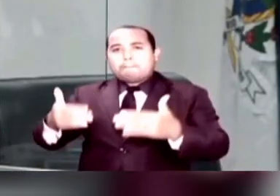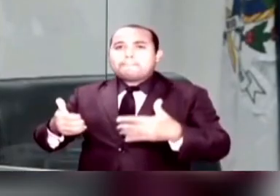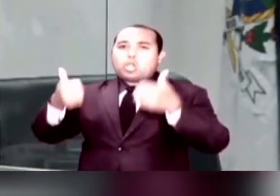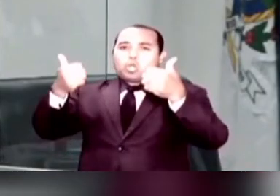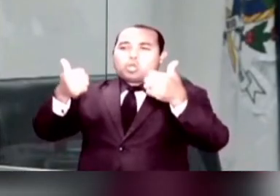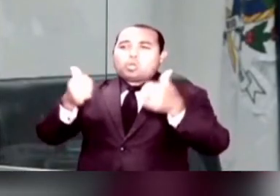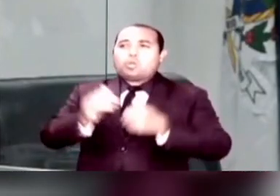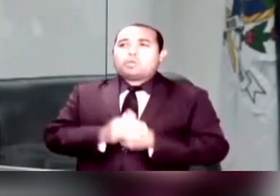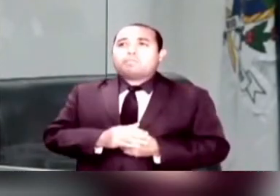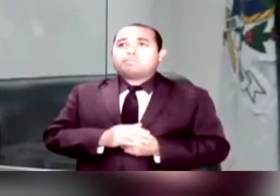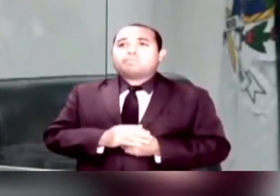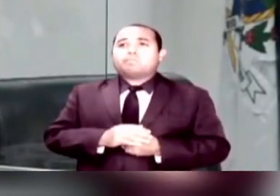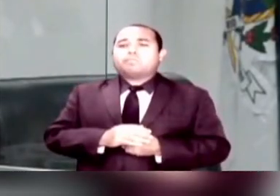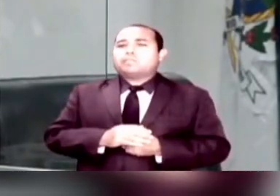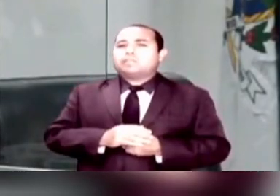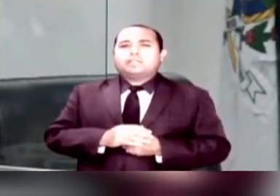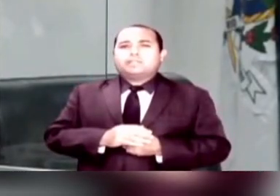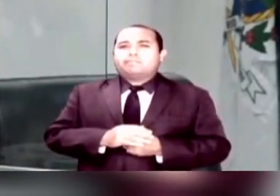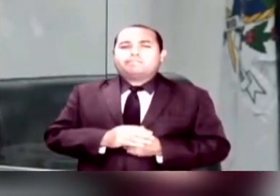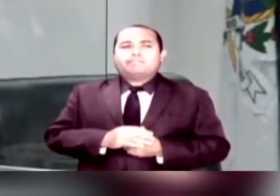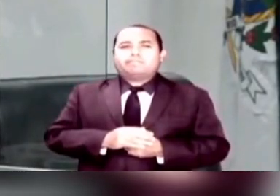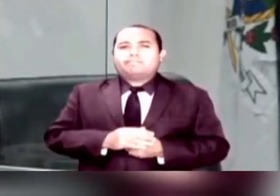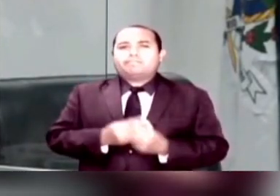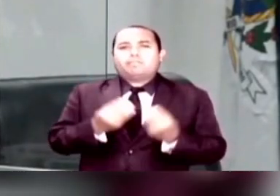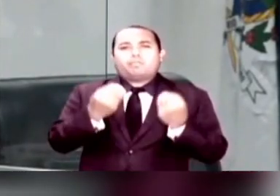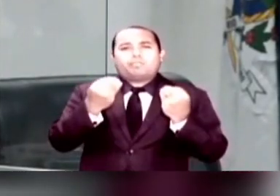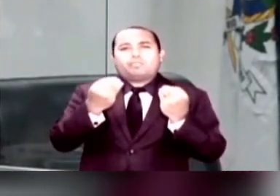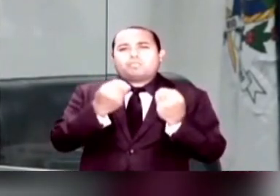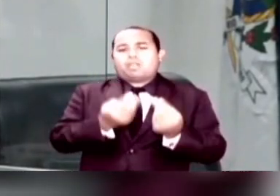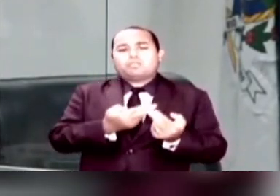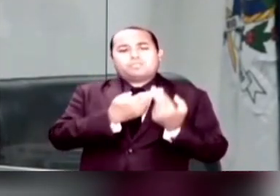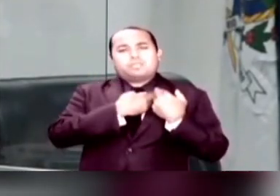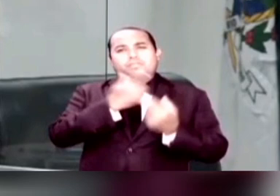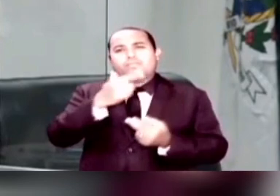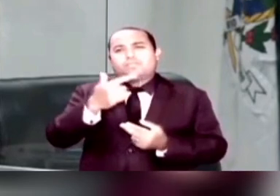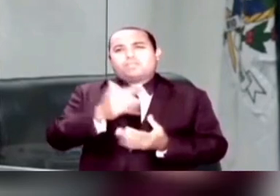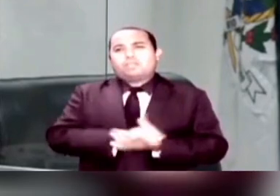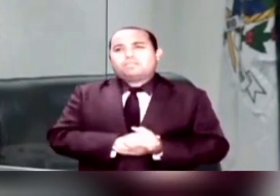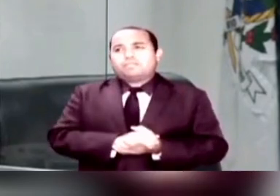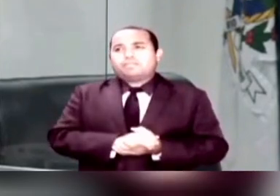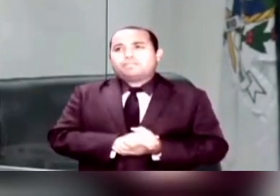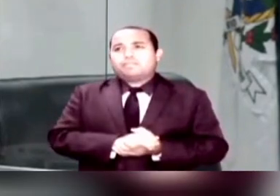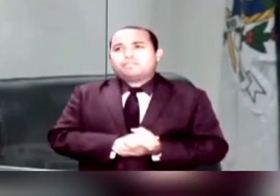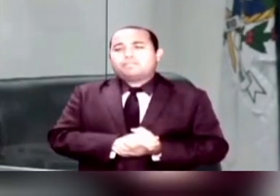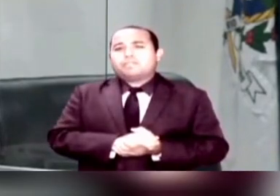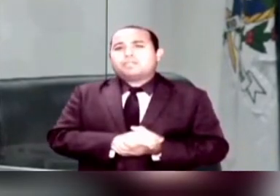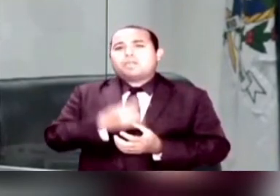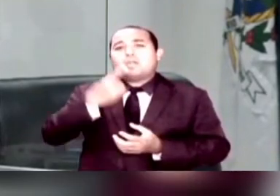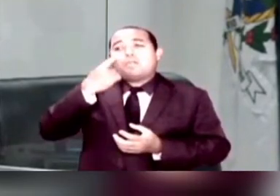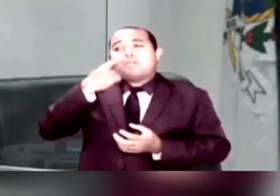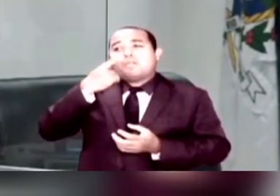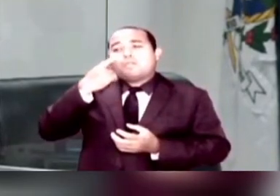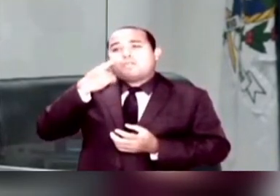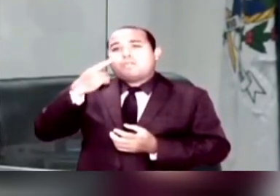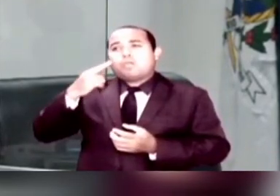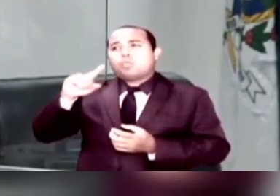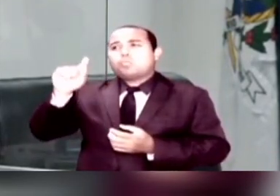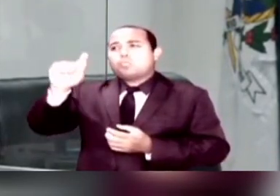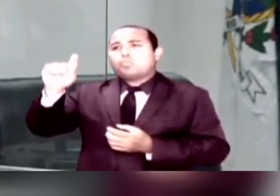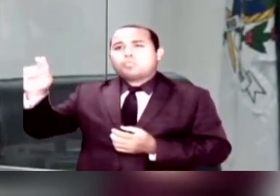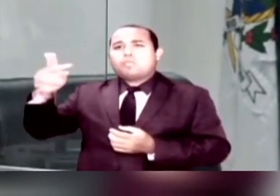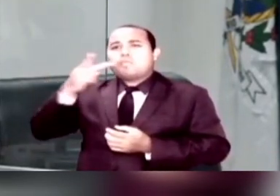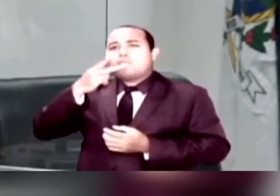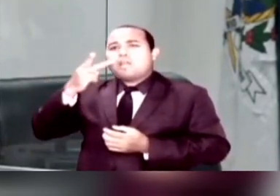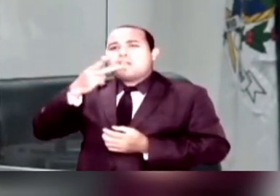uma irresponsabilidade muito grande eu tenho visto inclusive uma dedicação muito grande das pessoas falarem